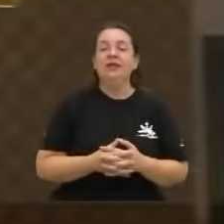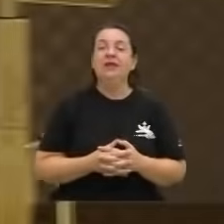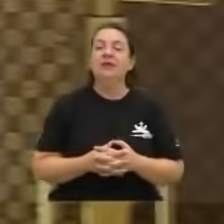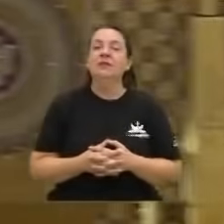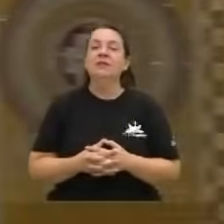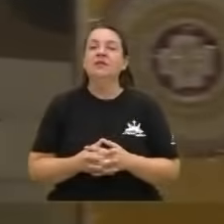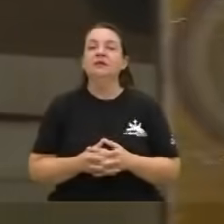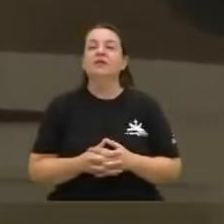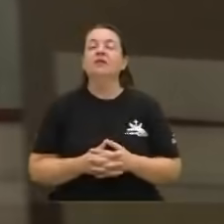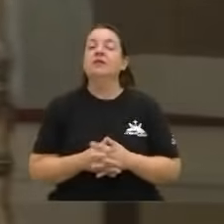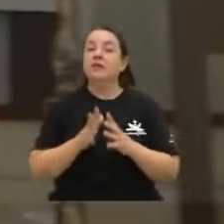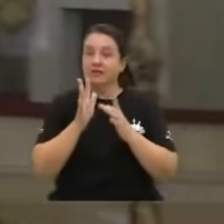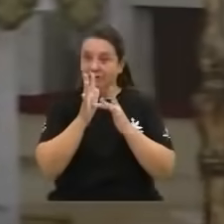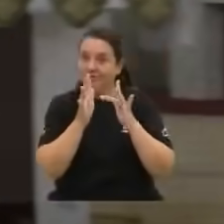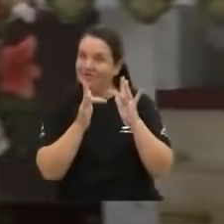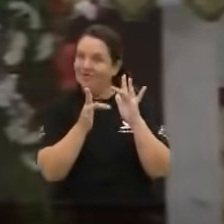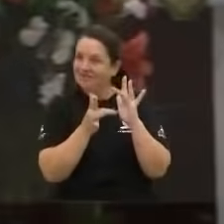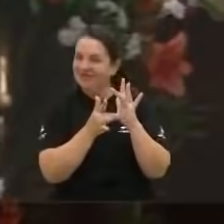Jesus conta